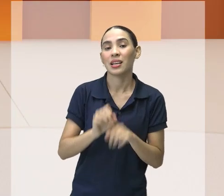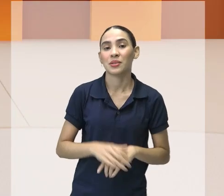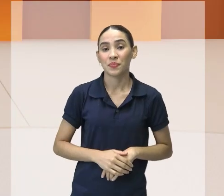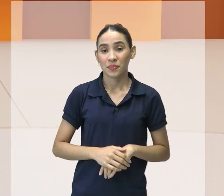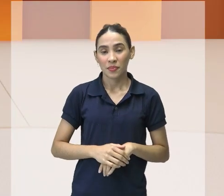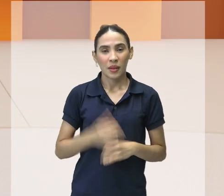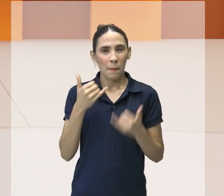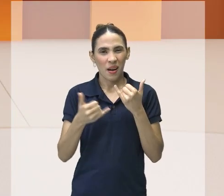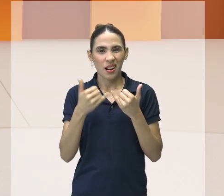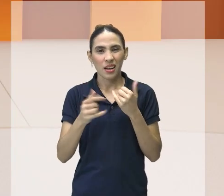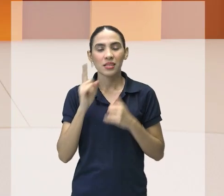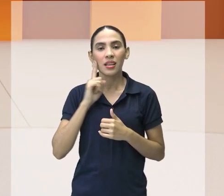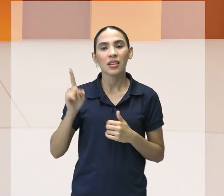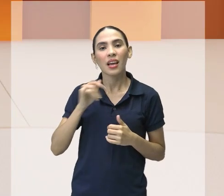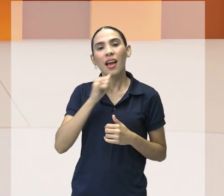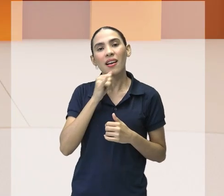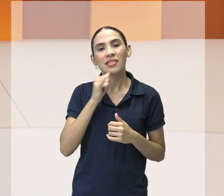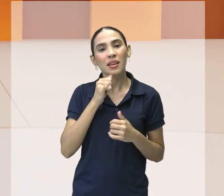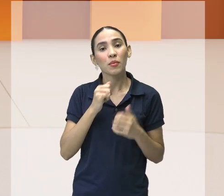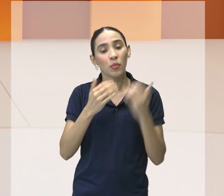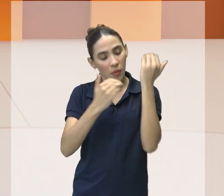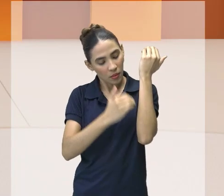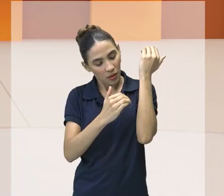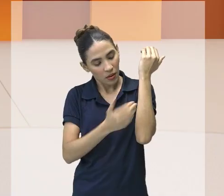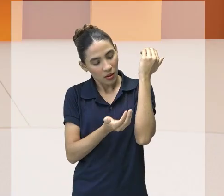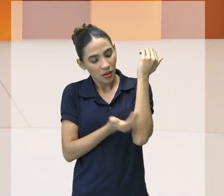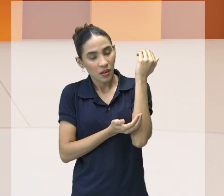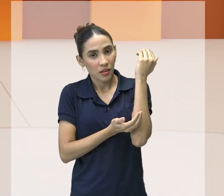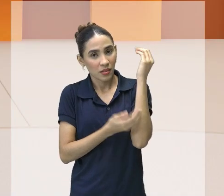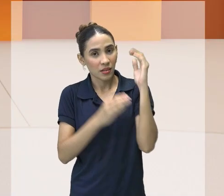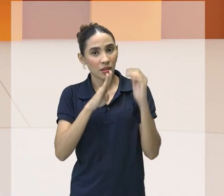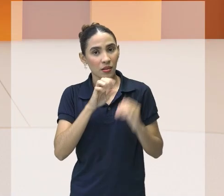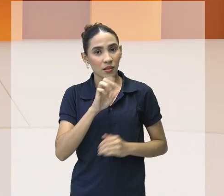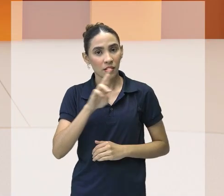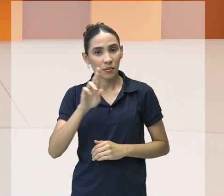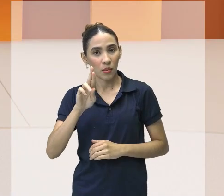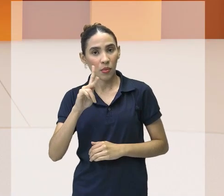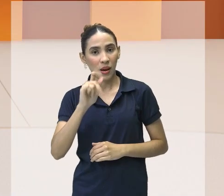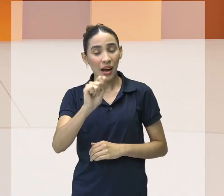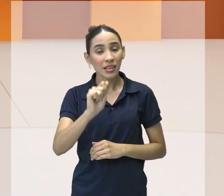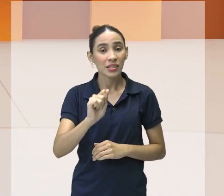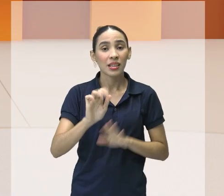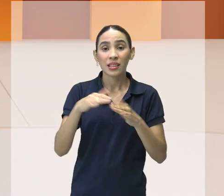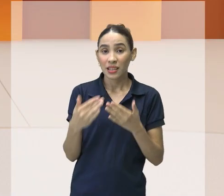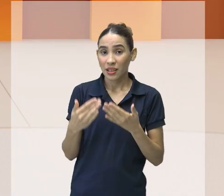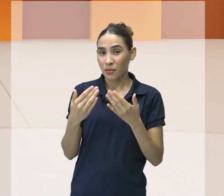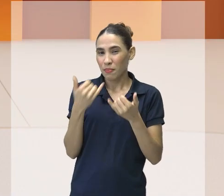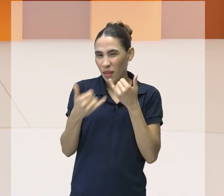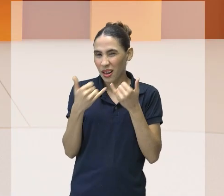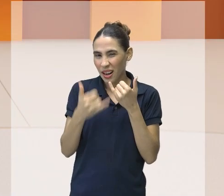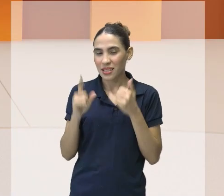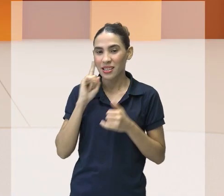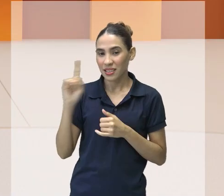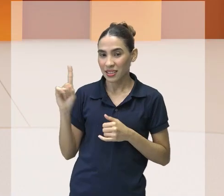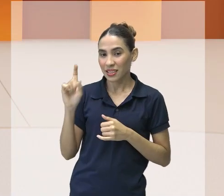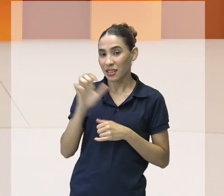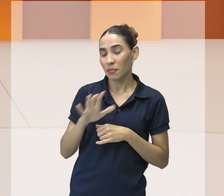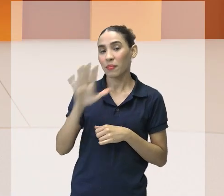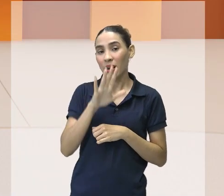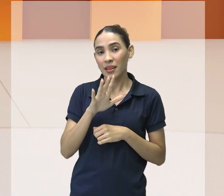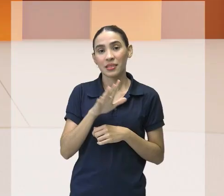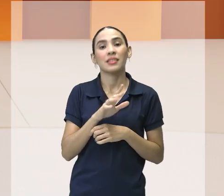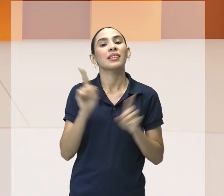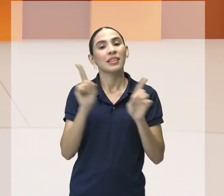nos parece que é a borracha. E se for exatamente a borracha, como nos parece aqui na imagem,